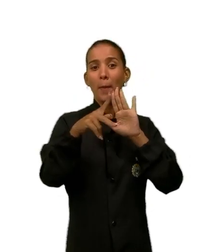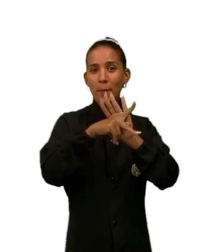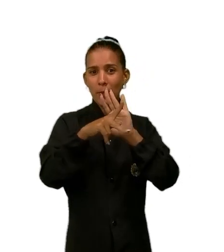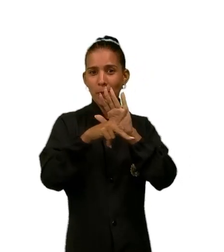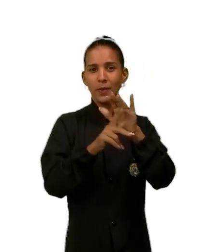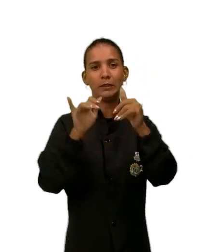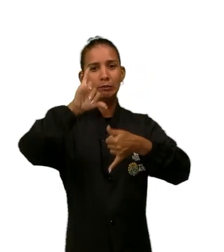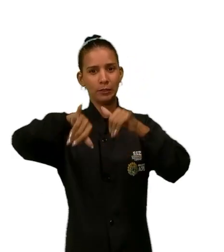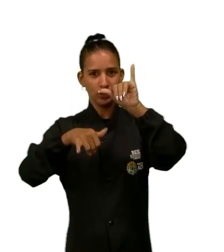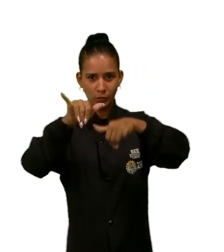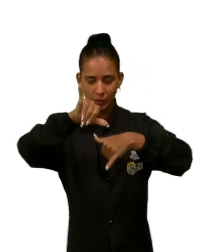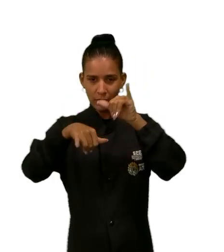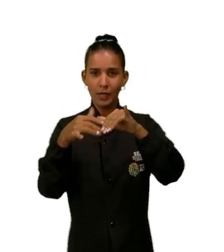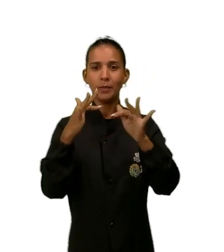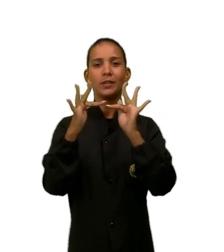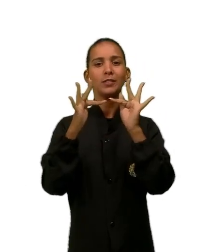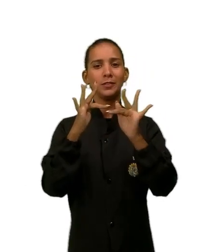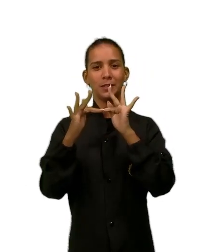físicas semelhantes.